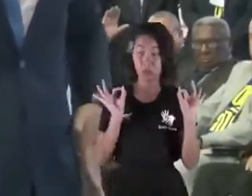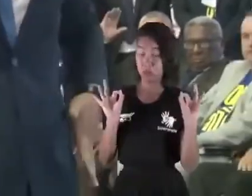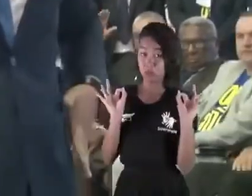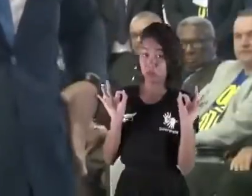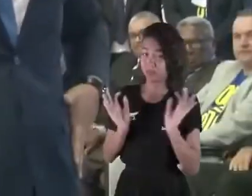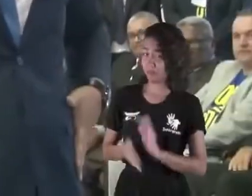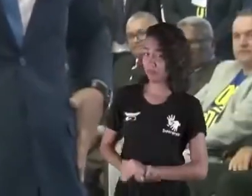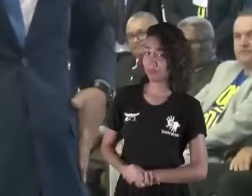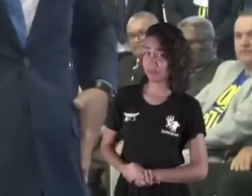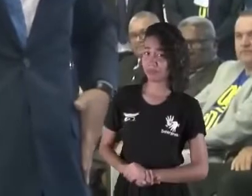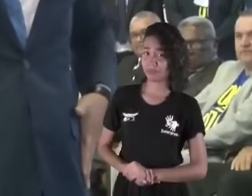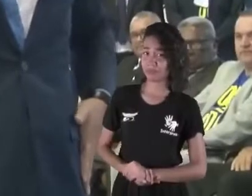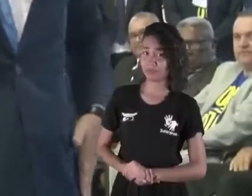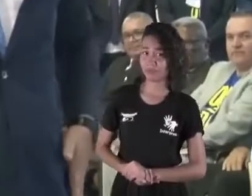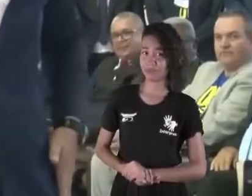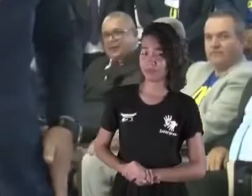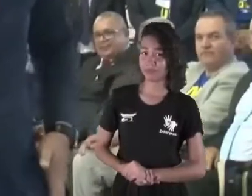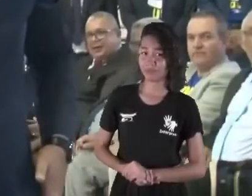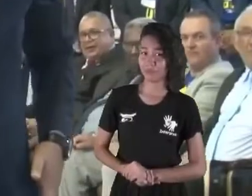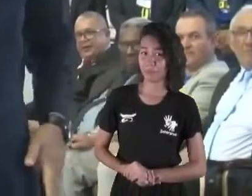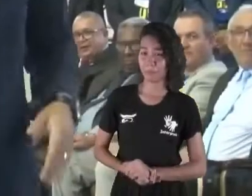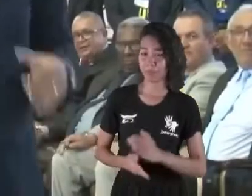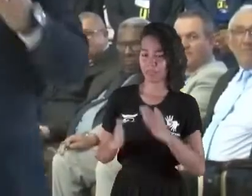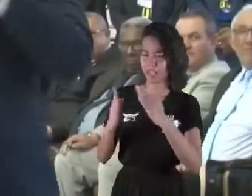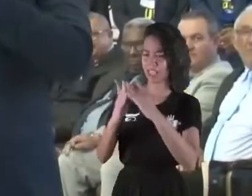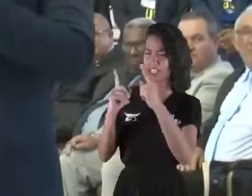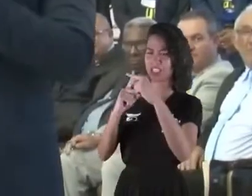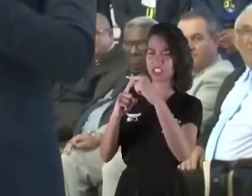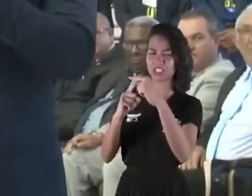É sede ou congregação?